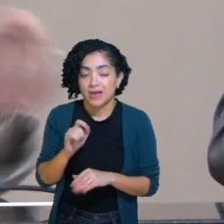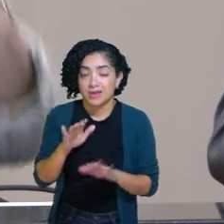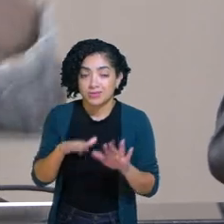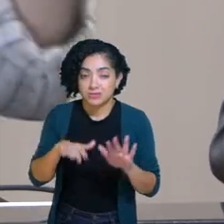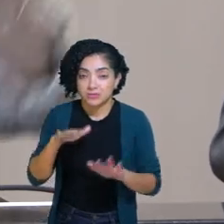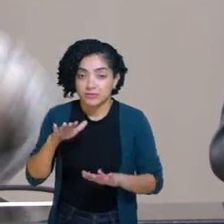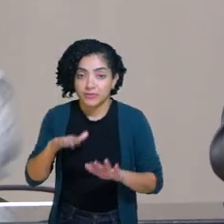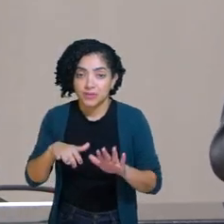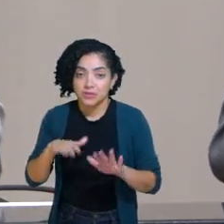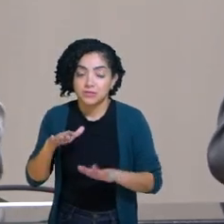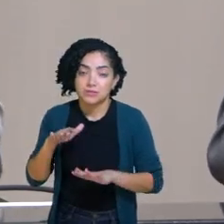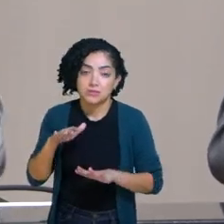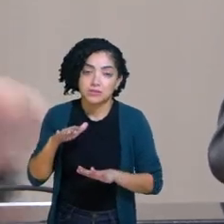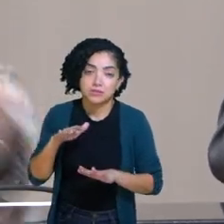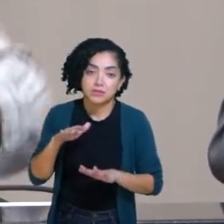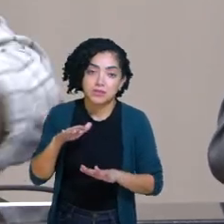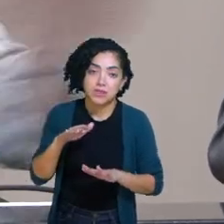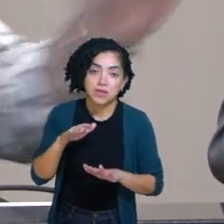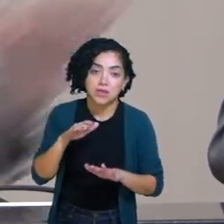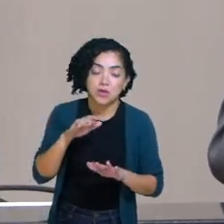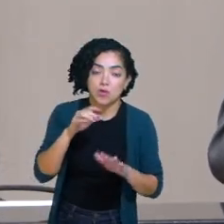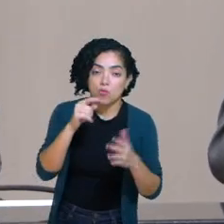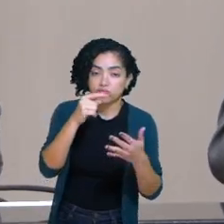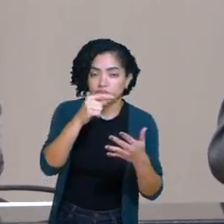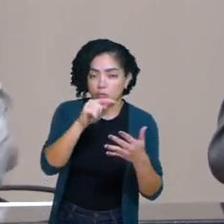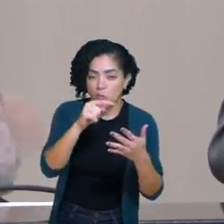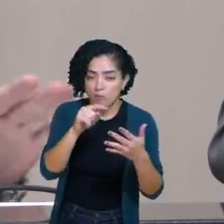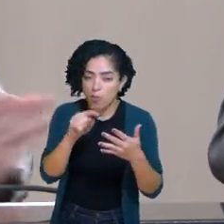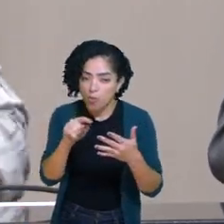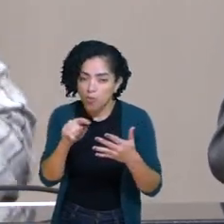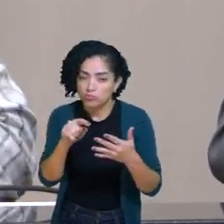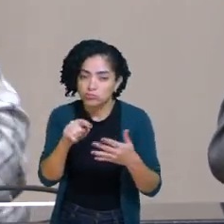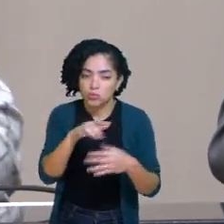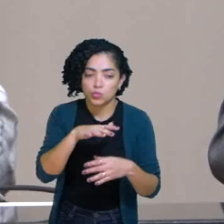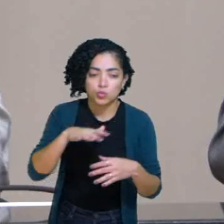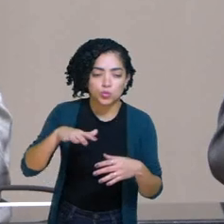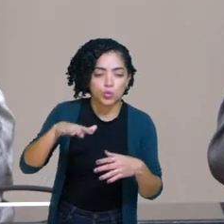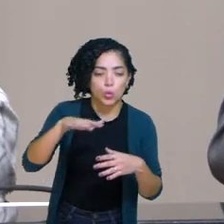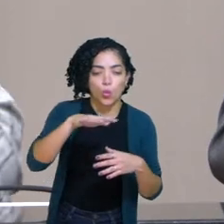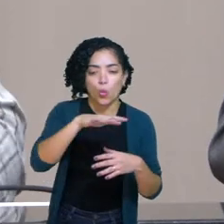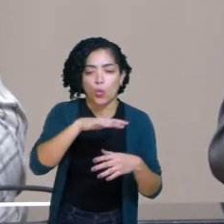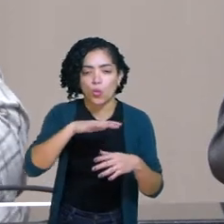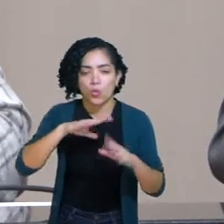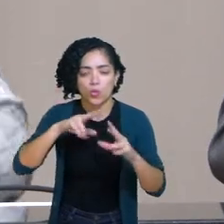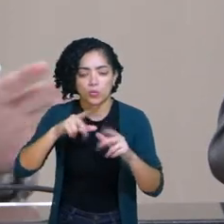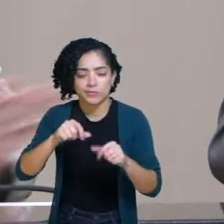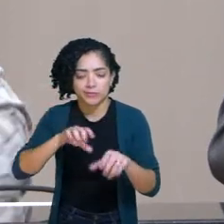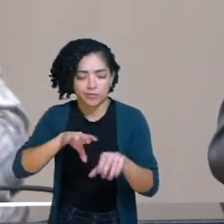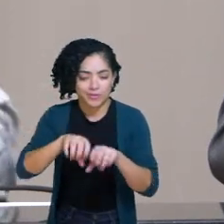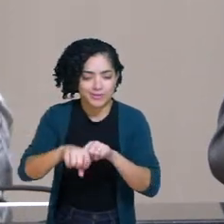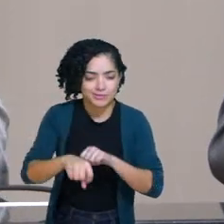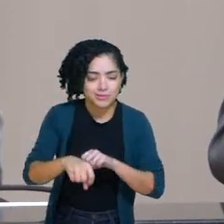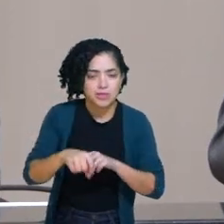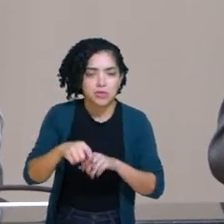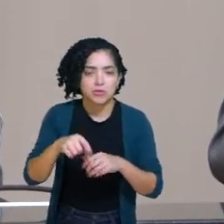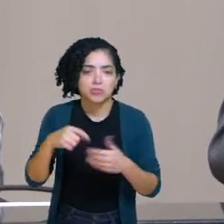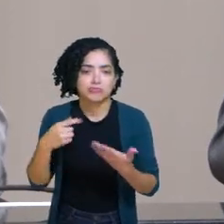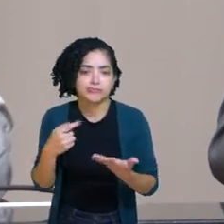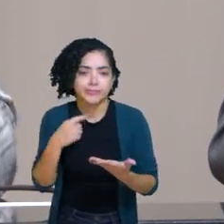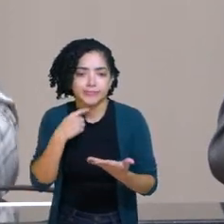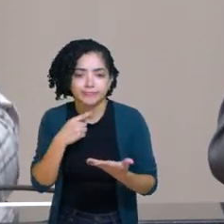Ah um determinado ponto ser generalizado como se toda a formação não funcionasse como se toda a escola não